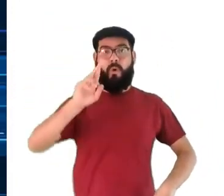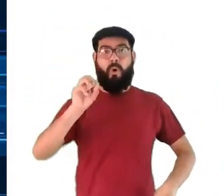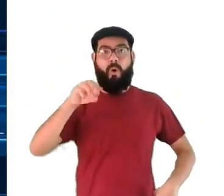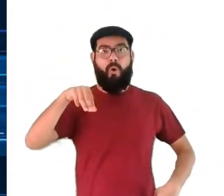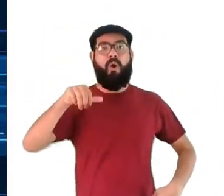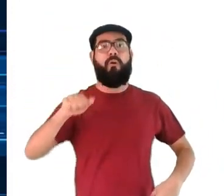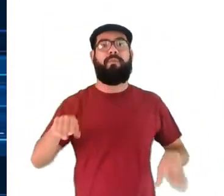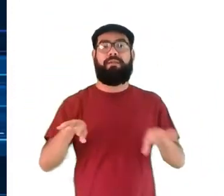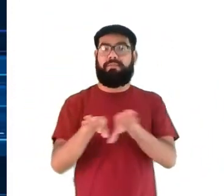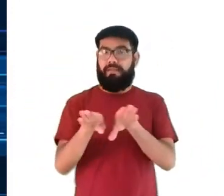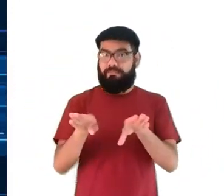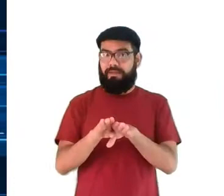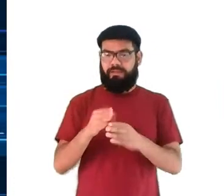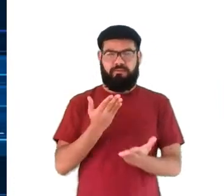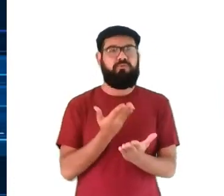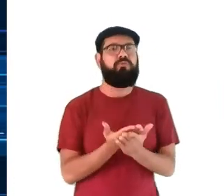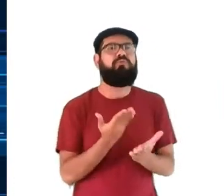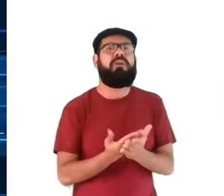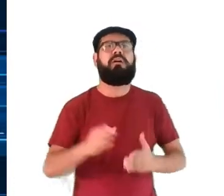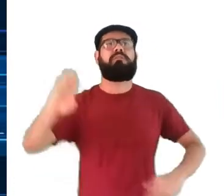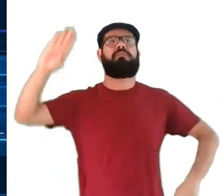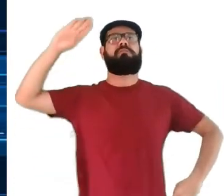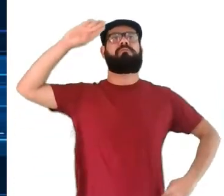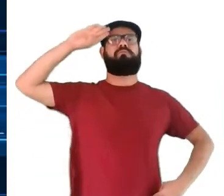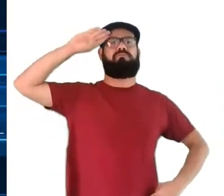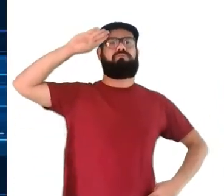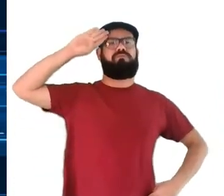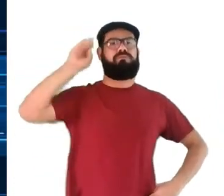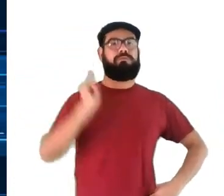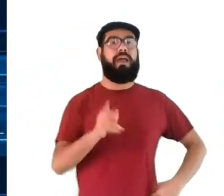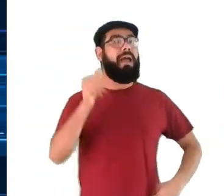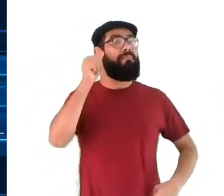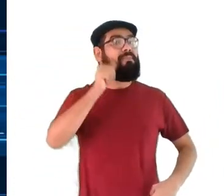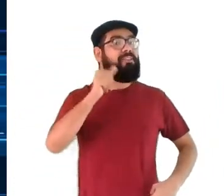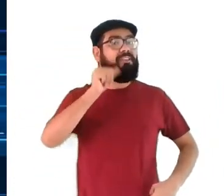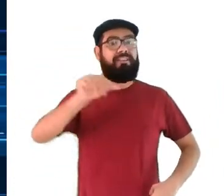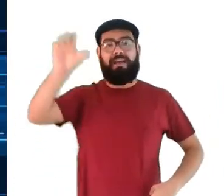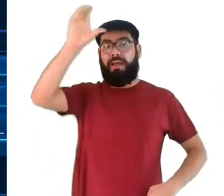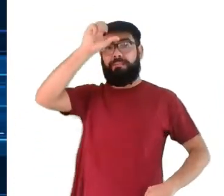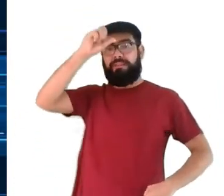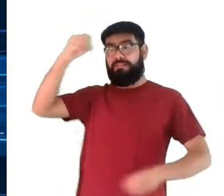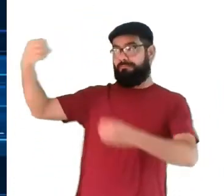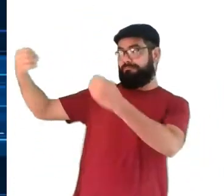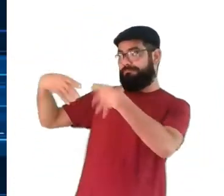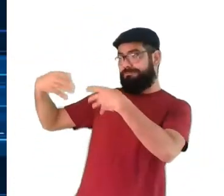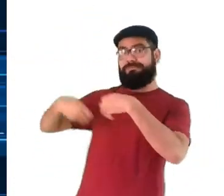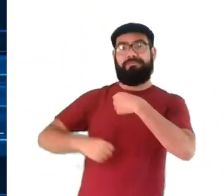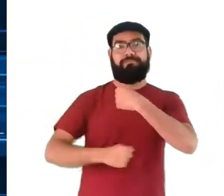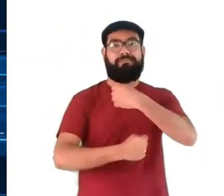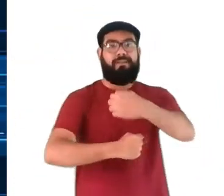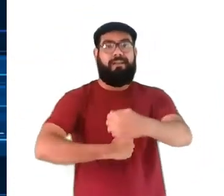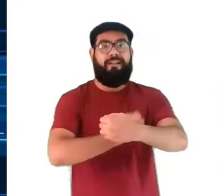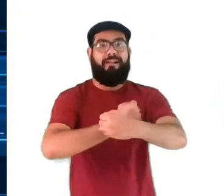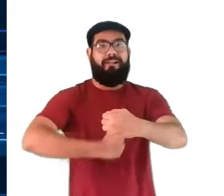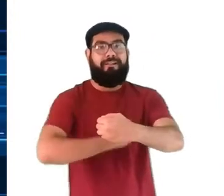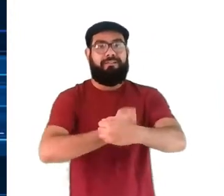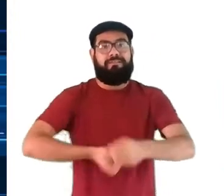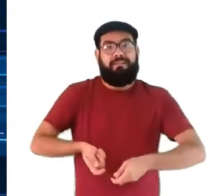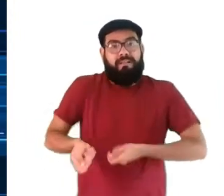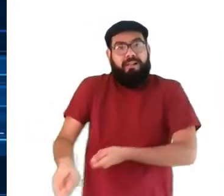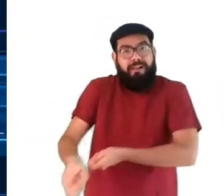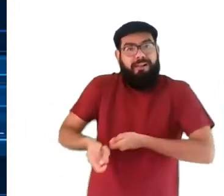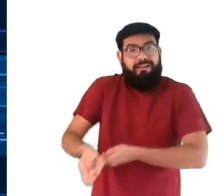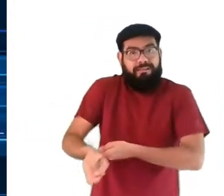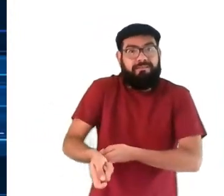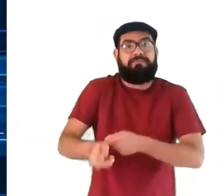enquanto as meninas eram ensinadas aos trabalhos domésticos. Lá no século XVIII para o século XIX, é que vai se compreender que